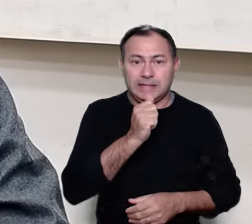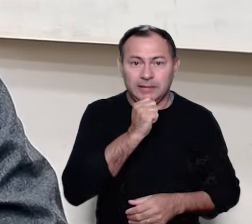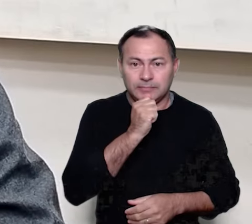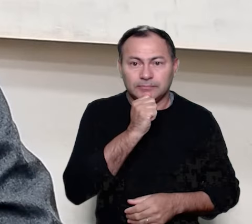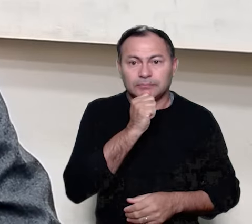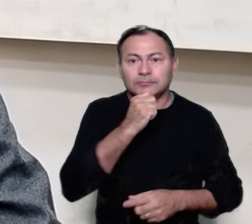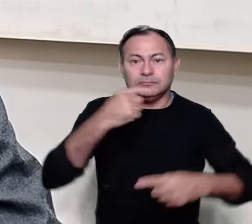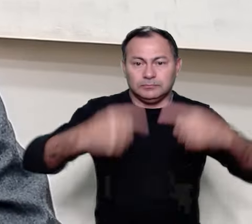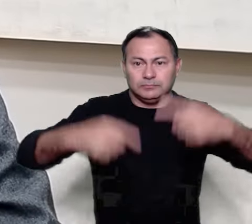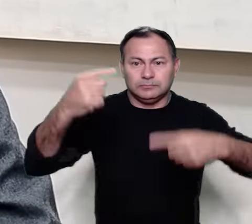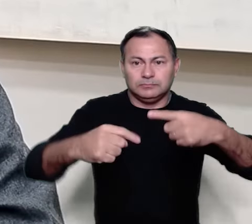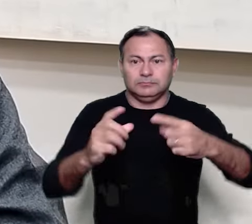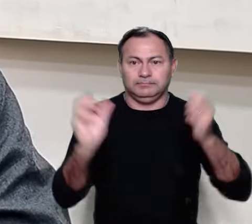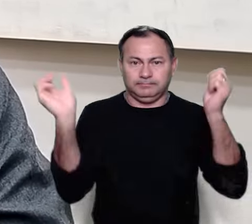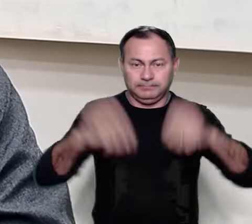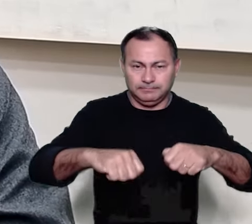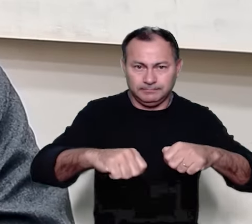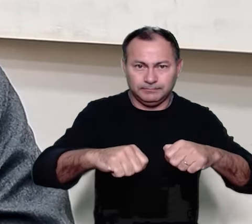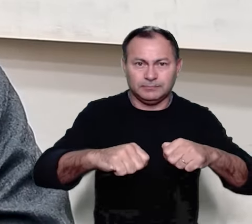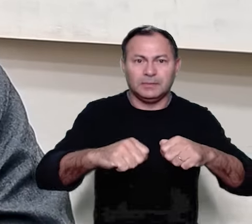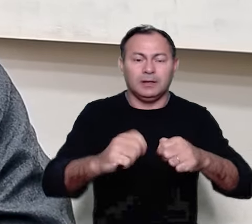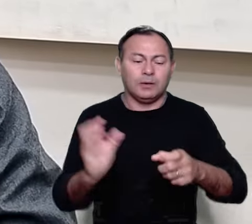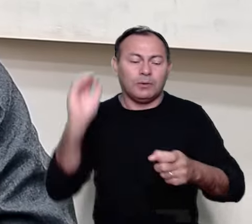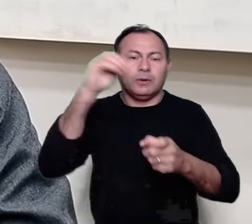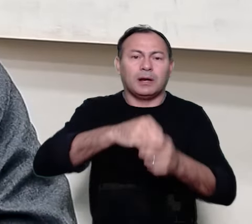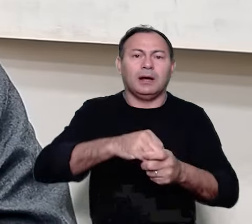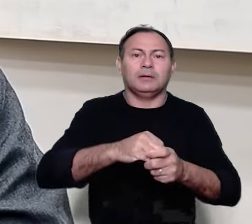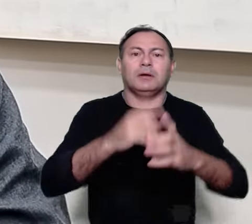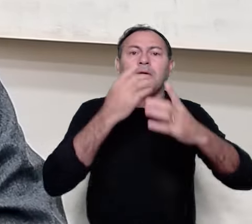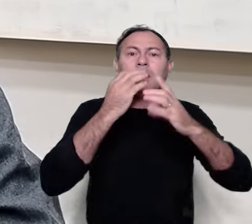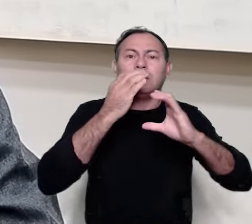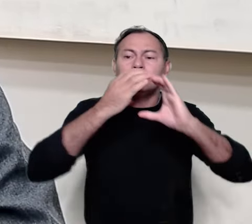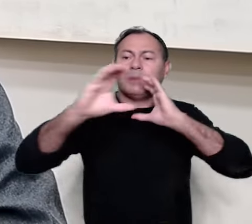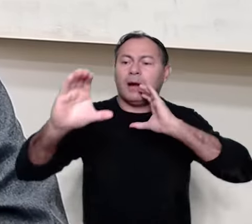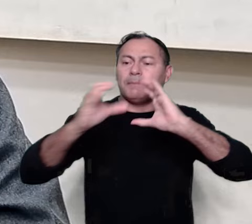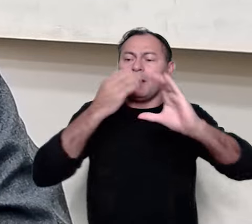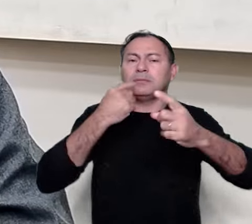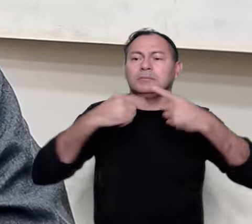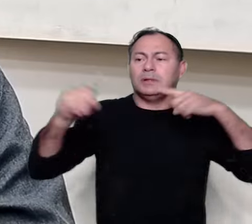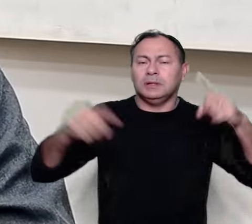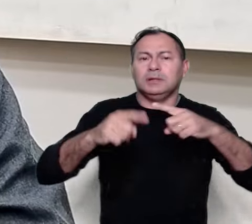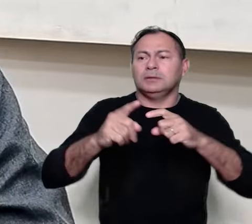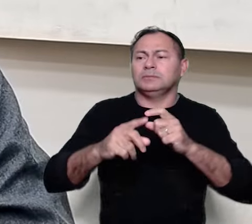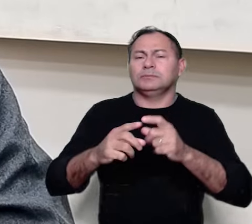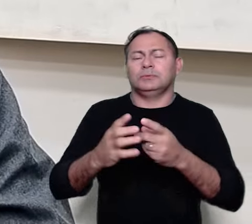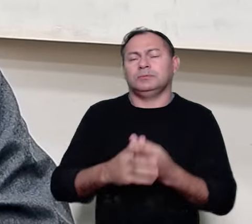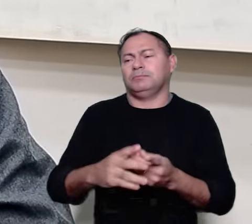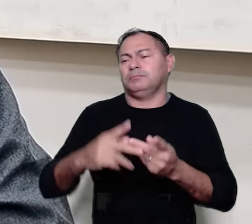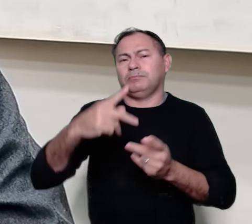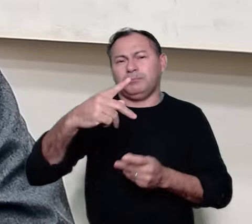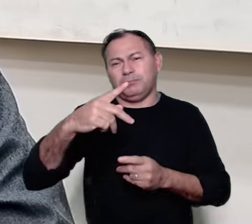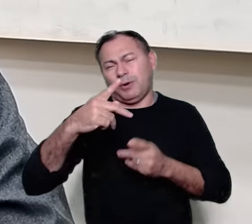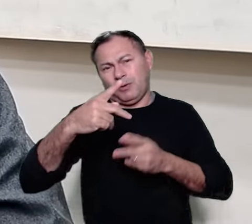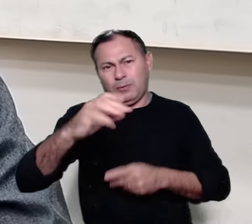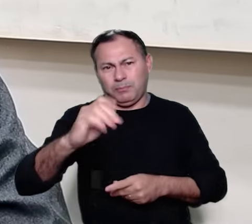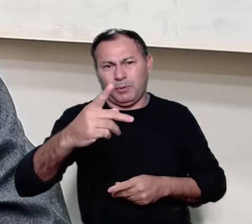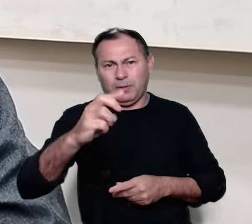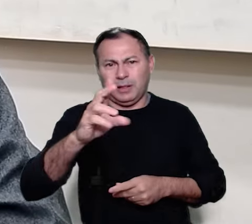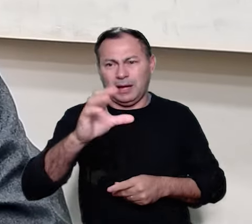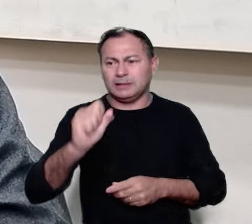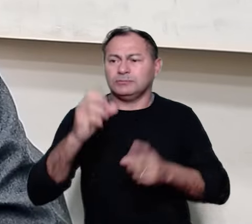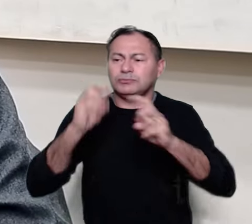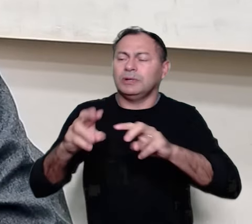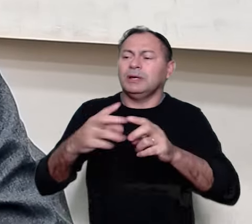ele tratou da possibilidade de incluir canções populares em vernáculo na celebração